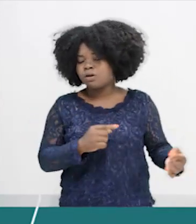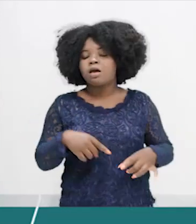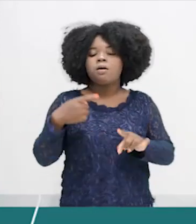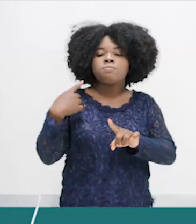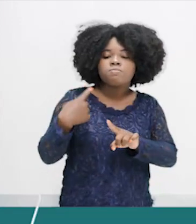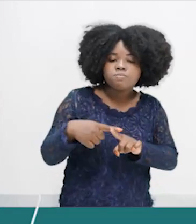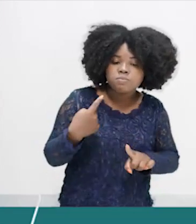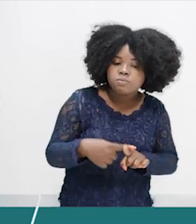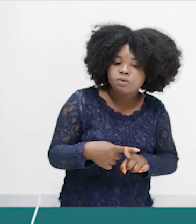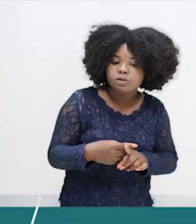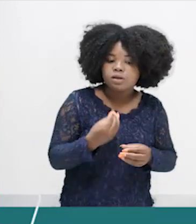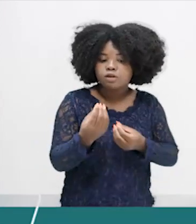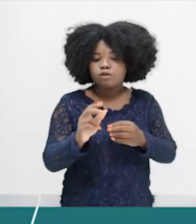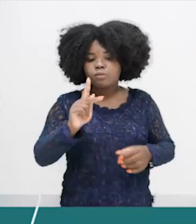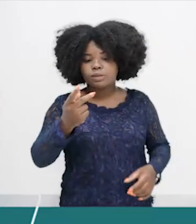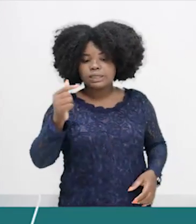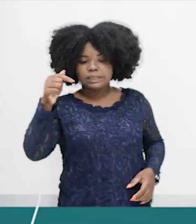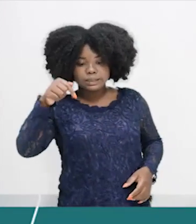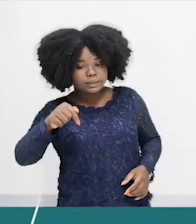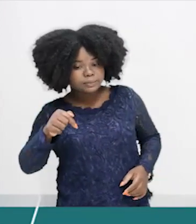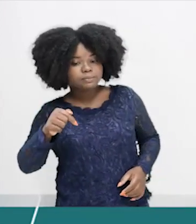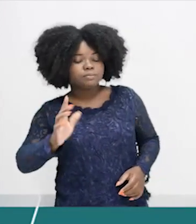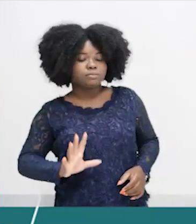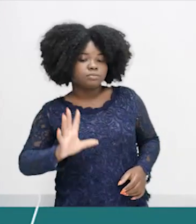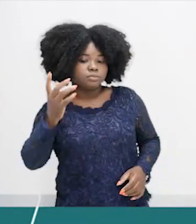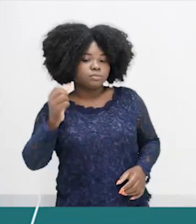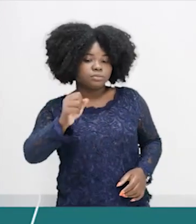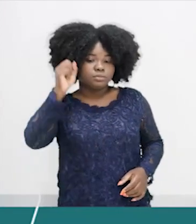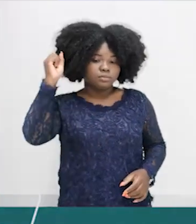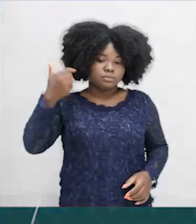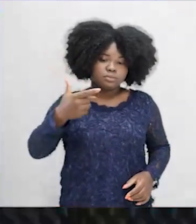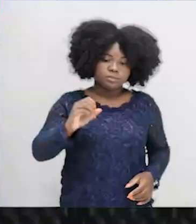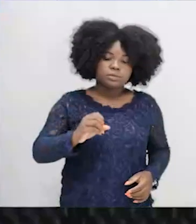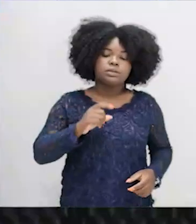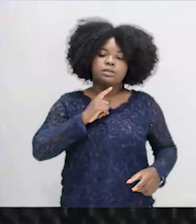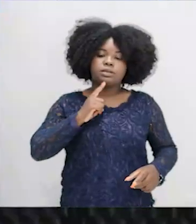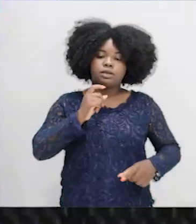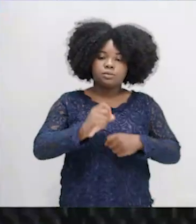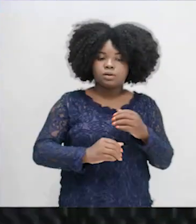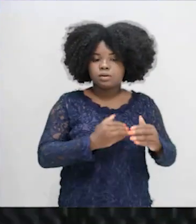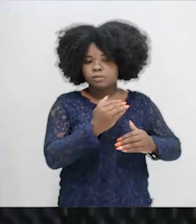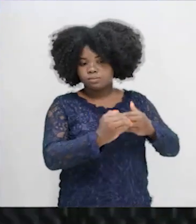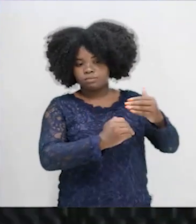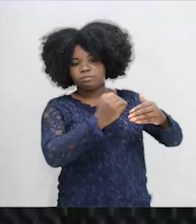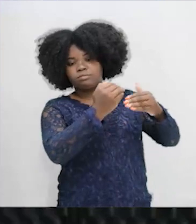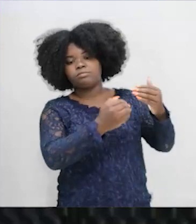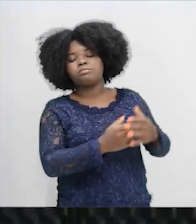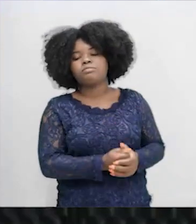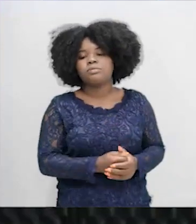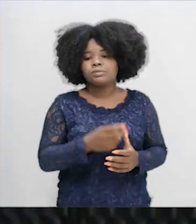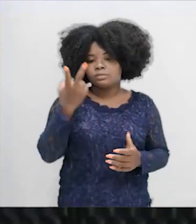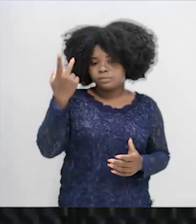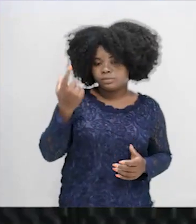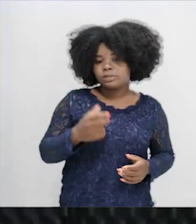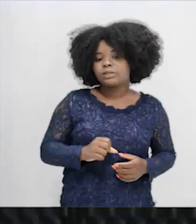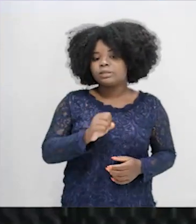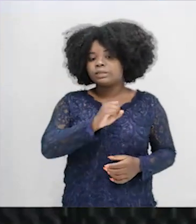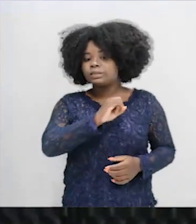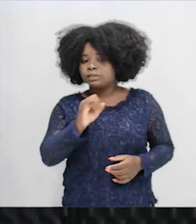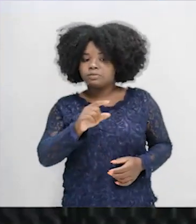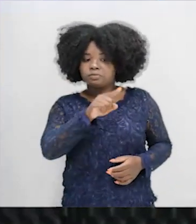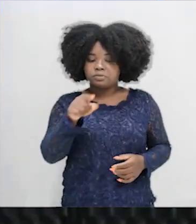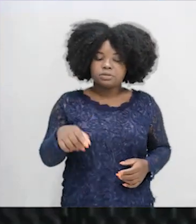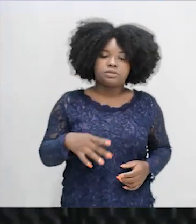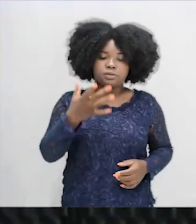quadrinhos surgem oficialmente no século XX, elas vão tendo evolução natural. Não sei se alguém prestou atenção, todos os personagens